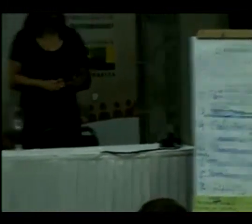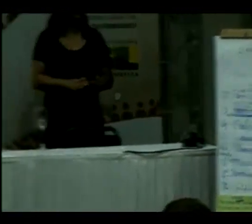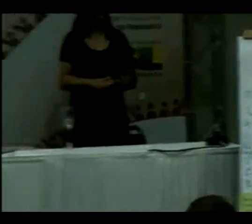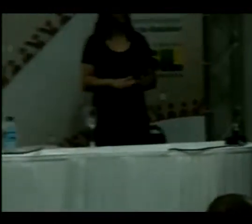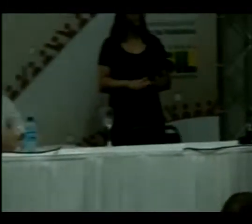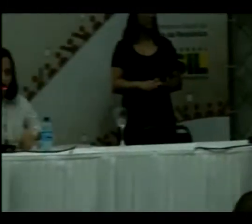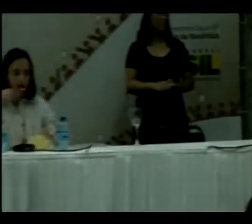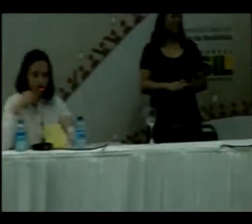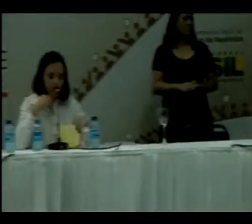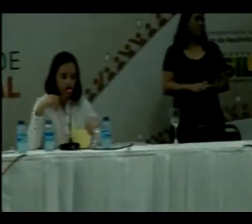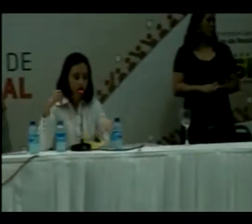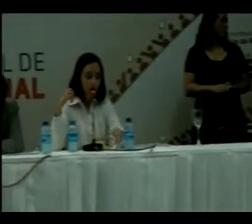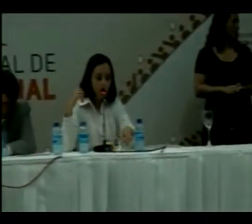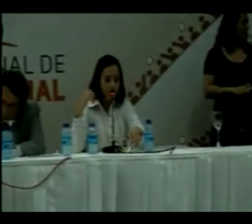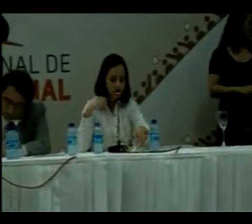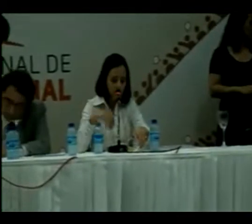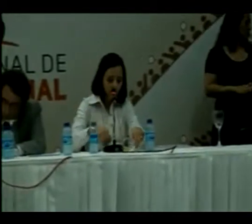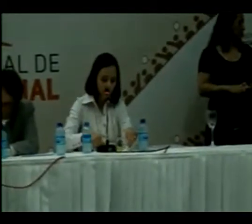Obrigada.